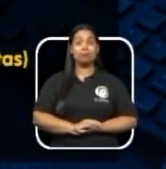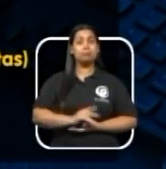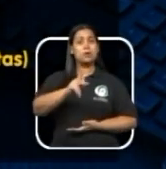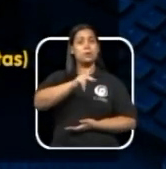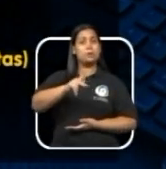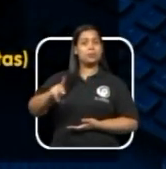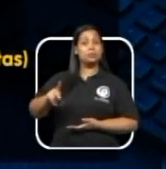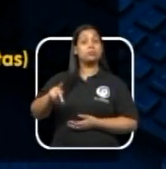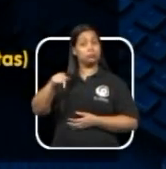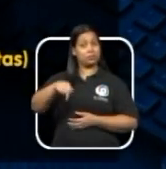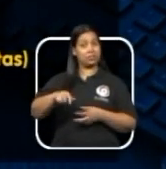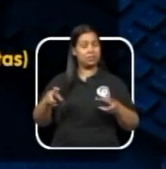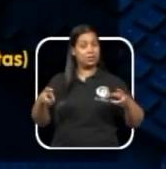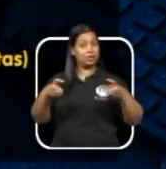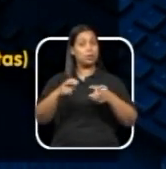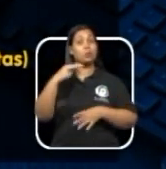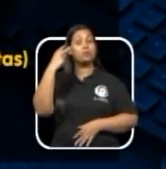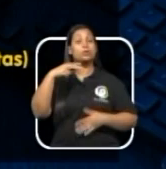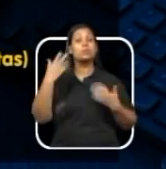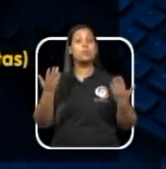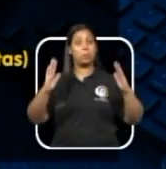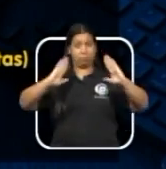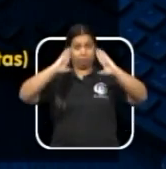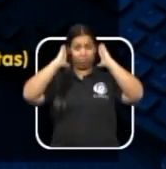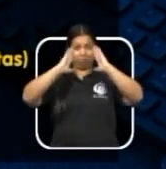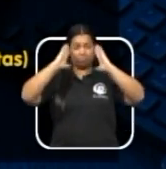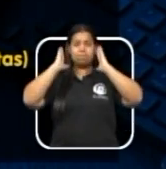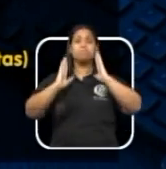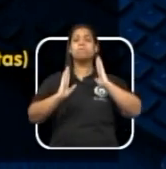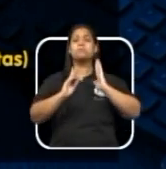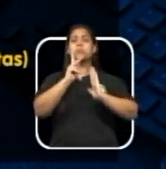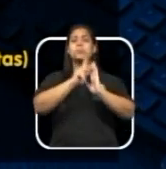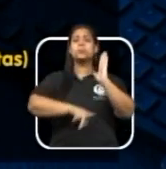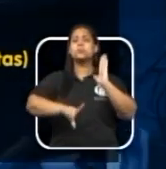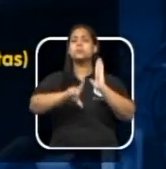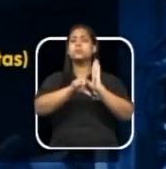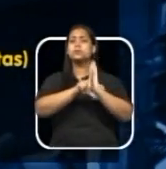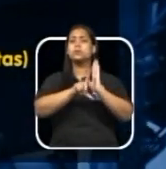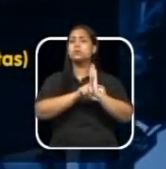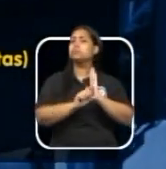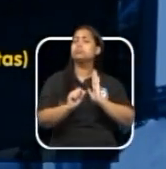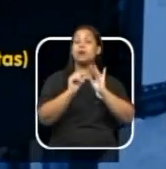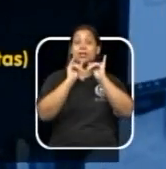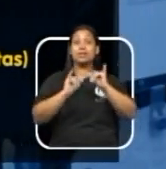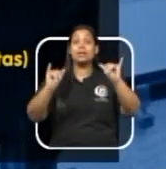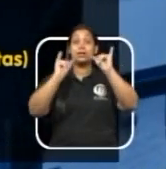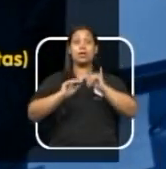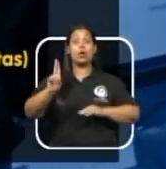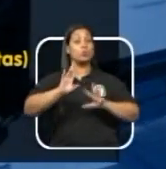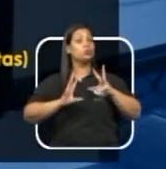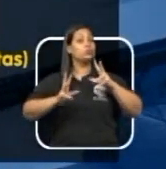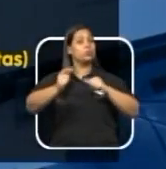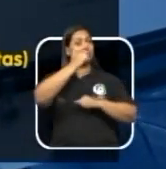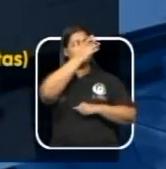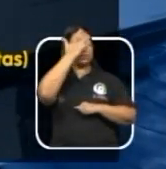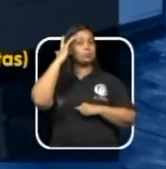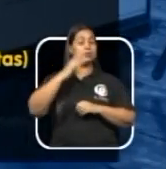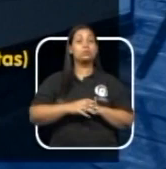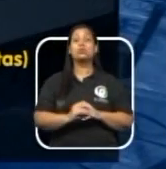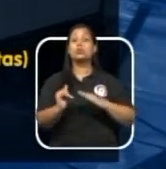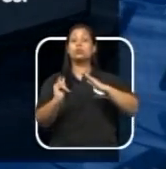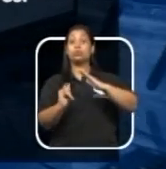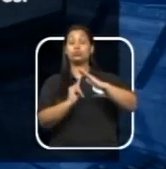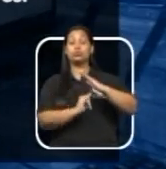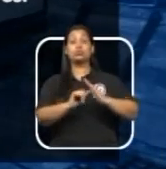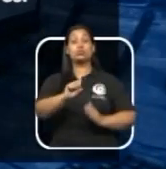do Legislativo, Paulo Paulera, protocolou projeto de lei para declarar de utilidade pública municipal o Instituto